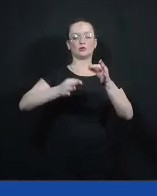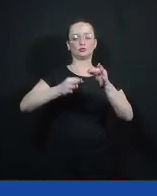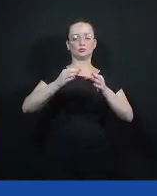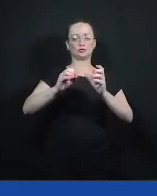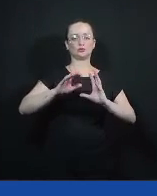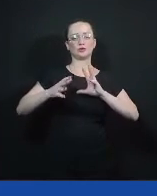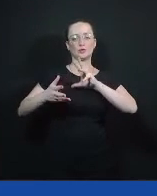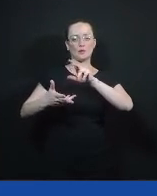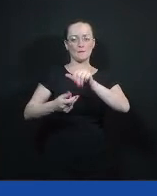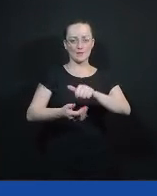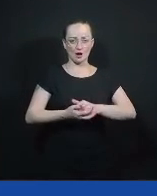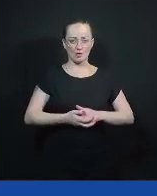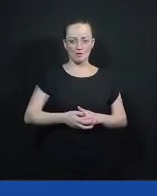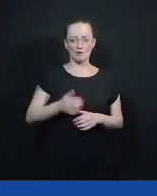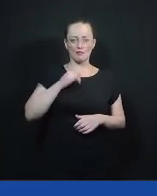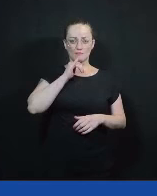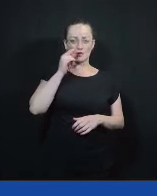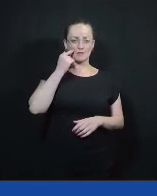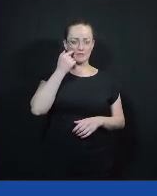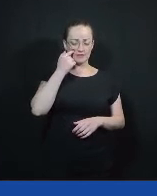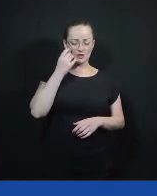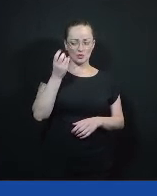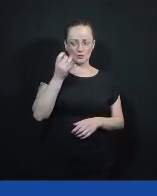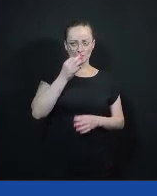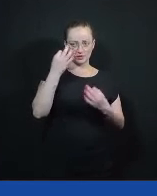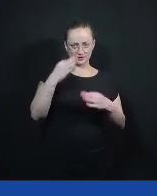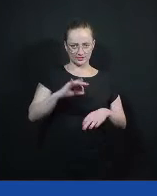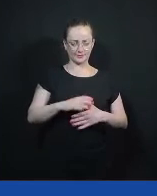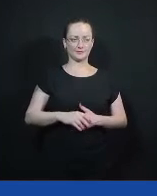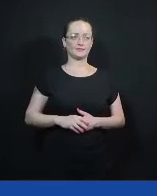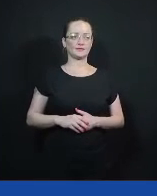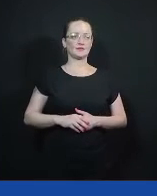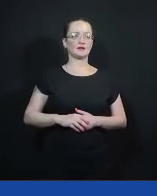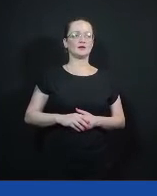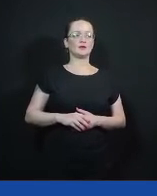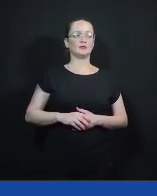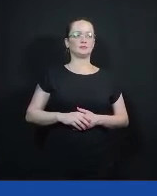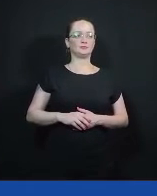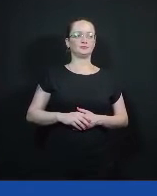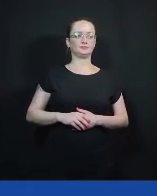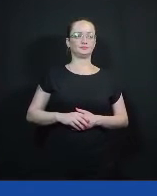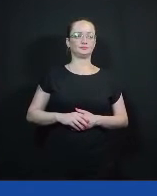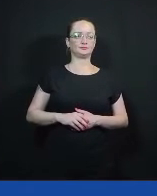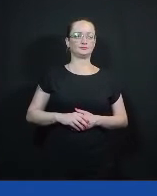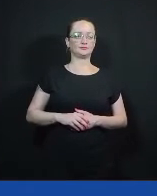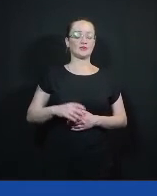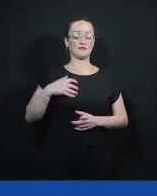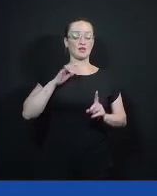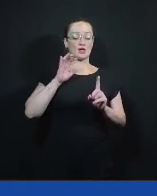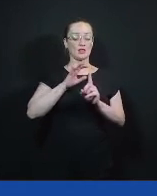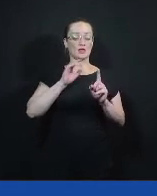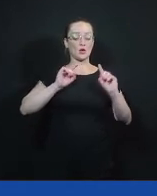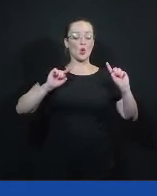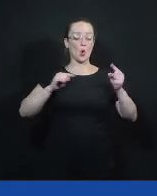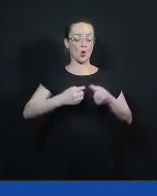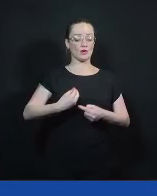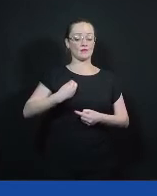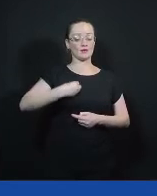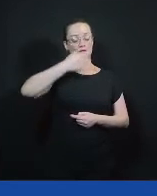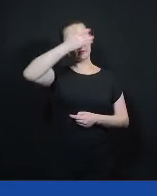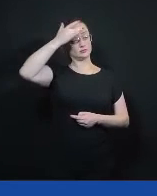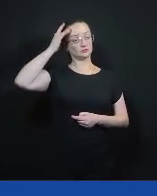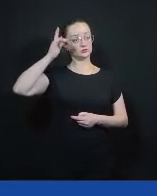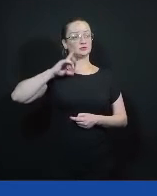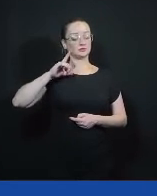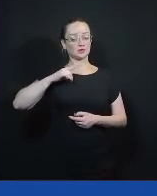aqui para não falar o um número errado, tá? Terra de Direitos, perdão, e da Justiça Global, um ataque contra a vida de alguma pessoa que tem